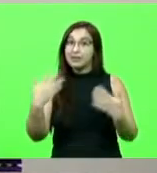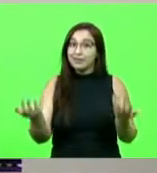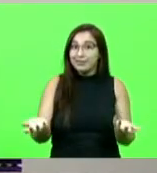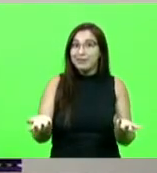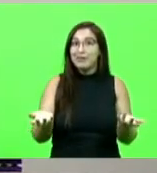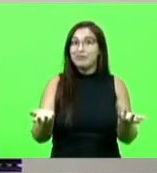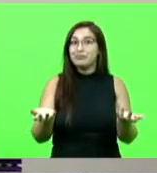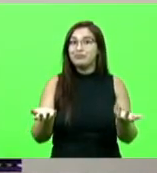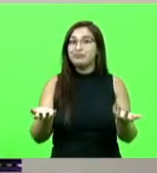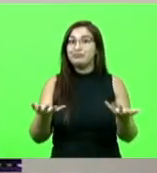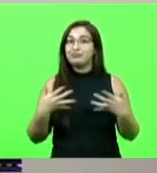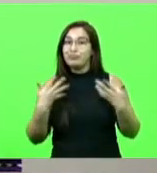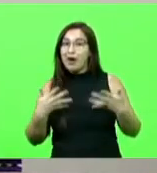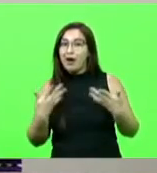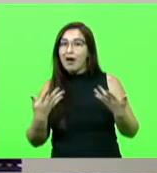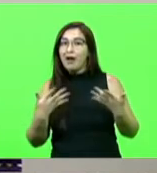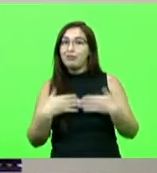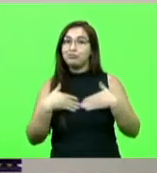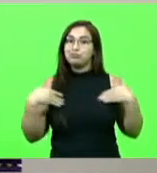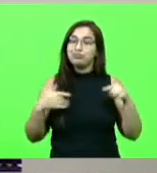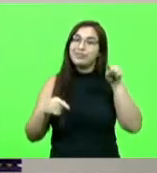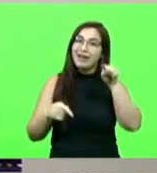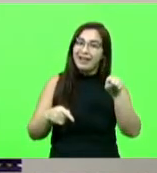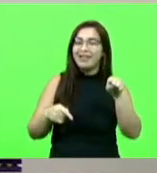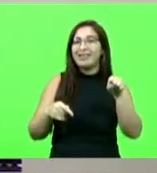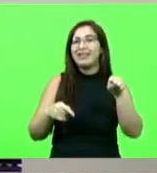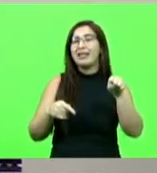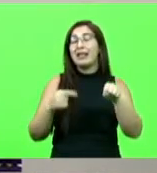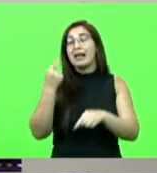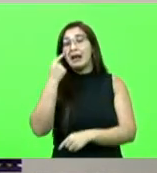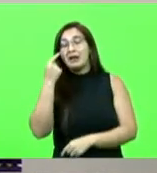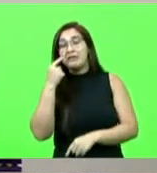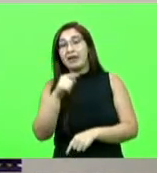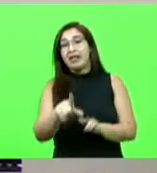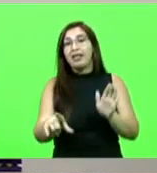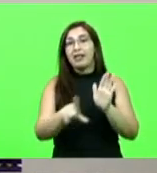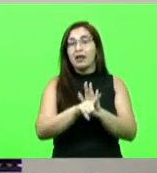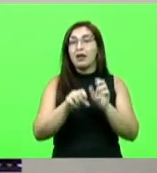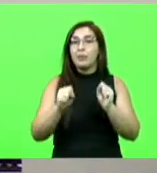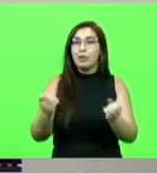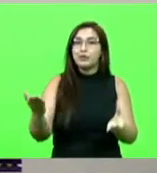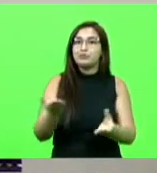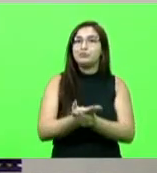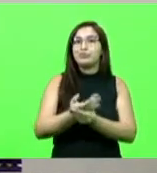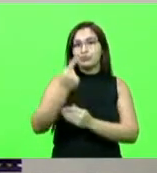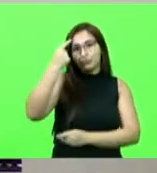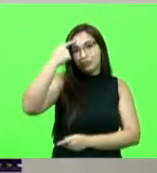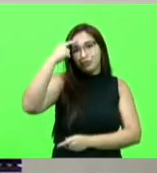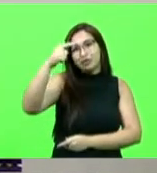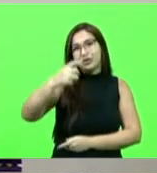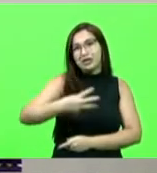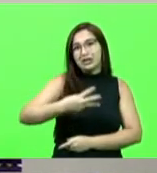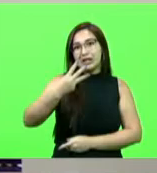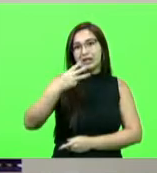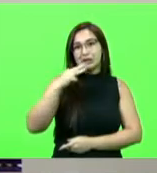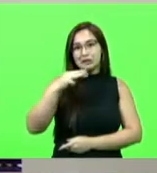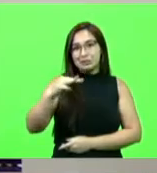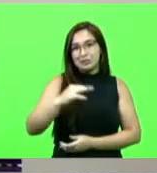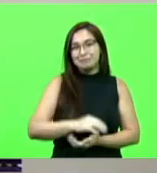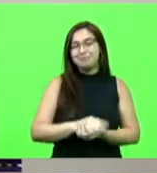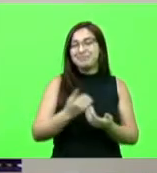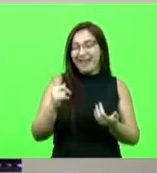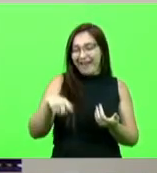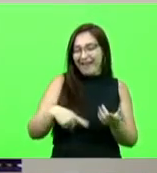ela, tentar que essa lei seja sancionada no dia 3 de março. Então, é um